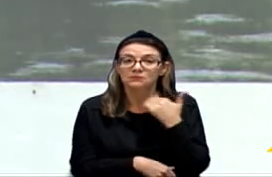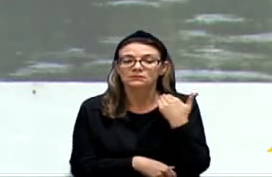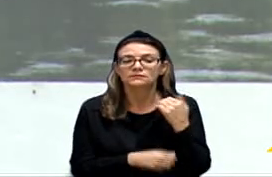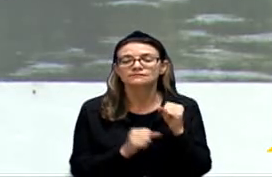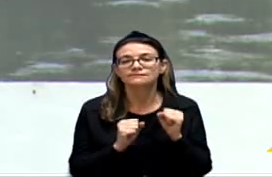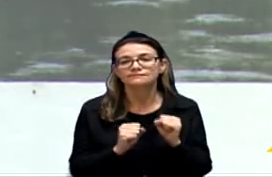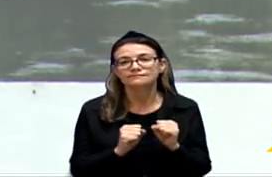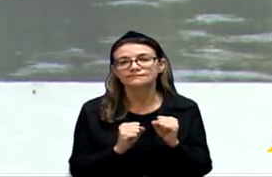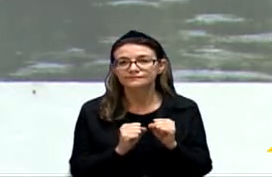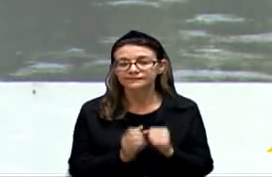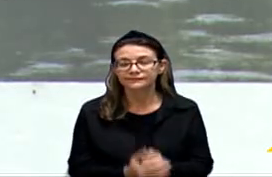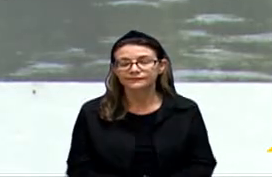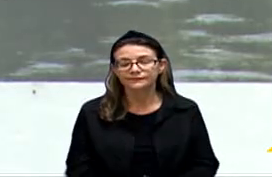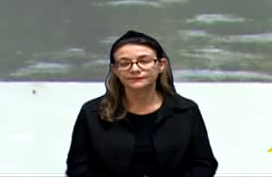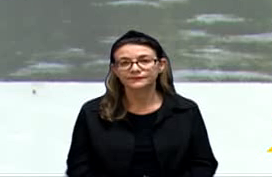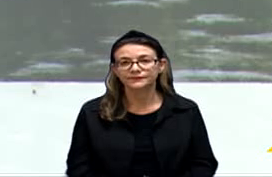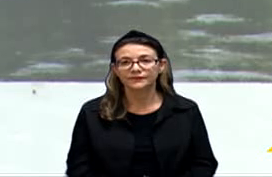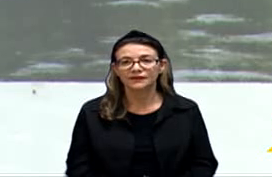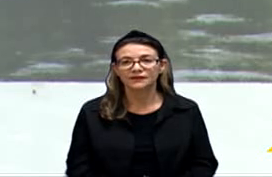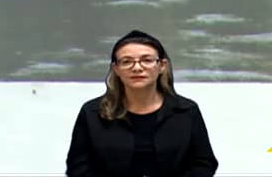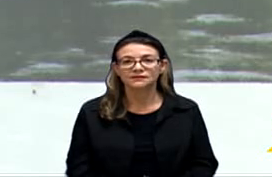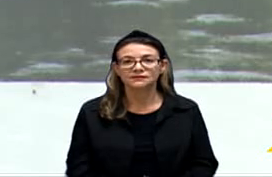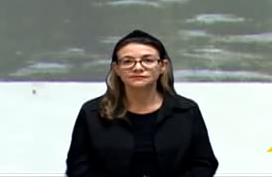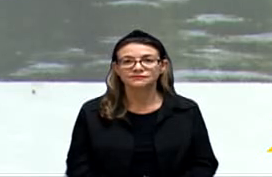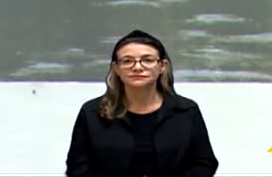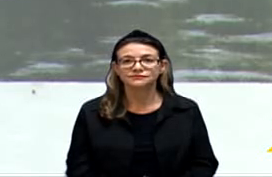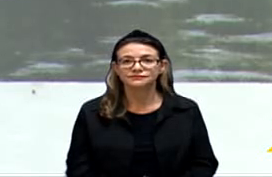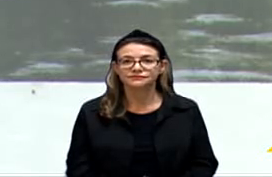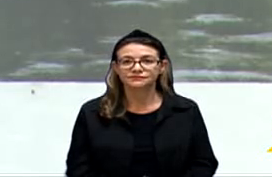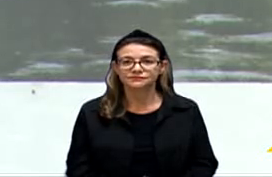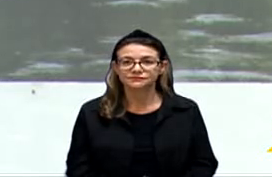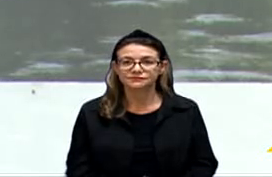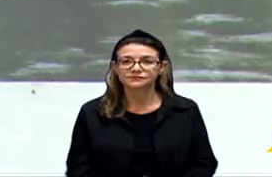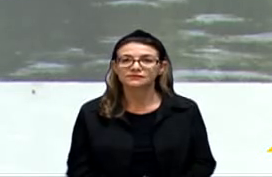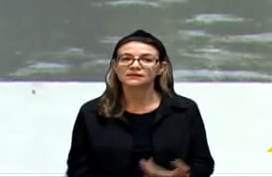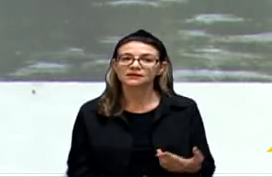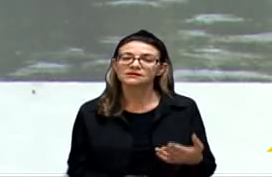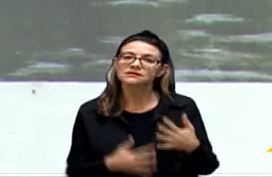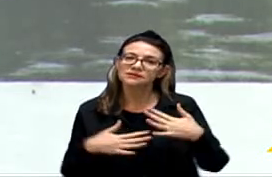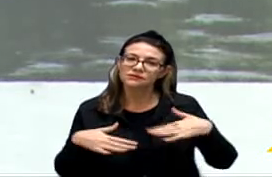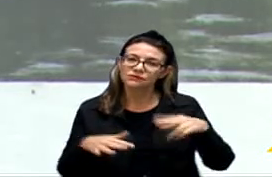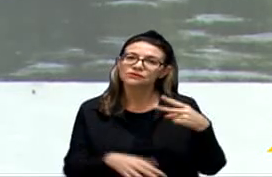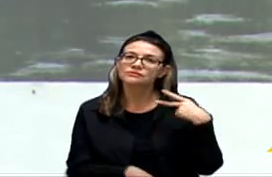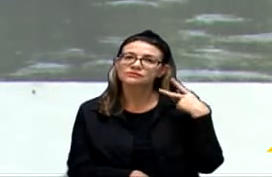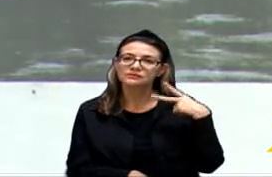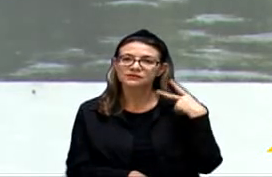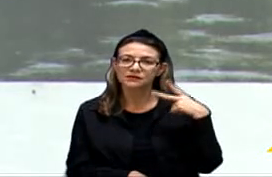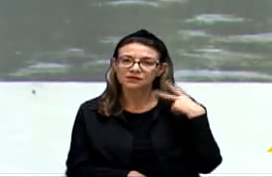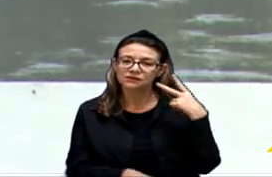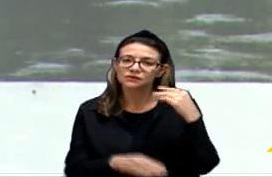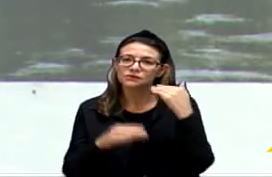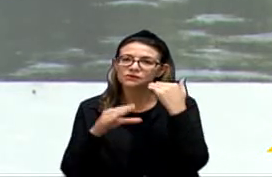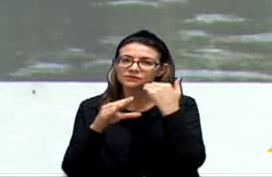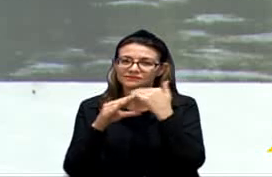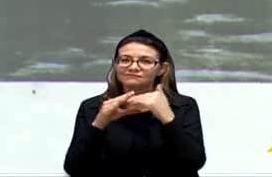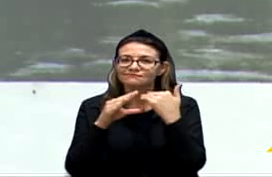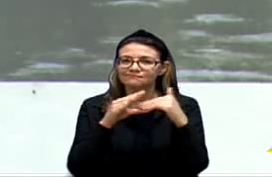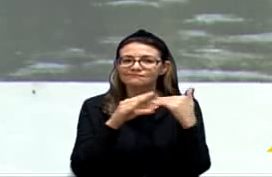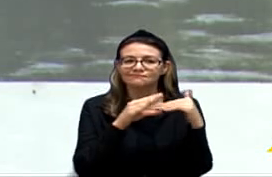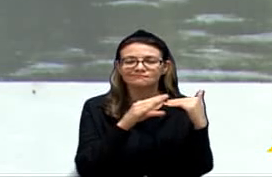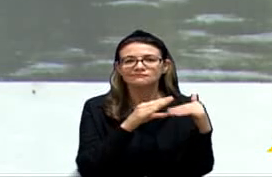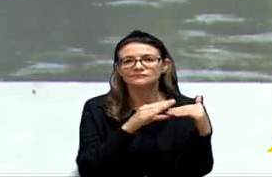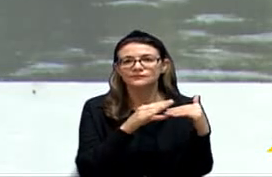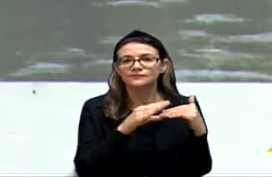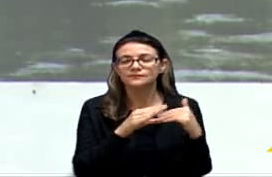que necessita da insulina então como eu falei creio que todos os vereadores estão recebendo nos seus nas suas mensagens em